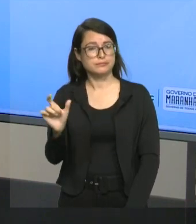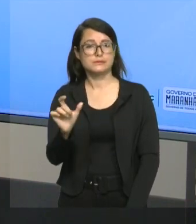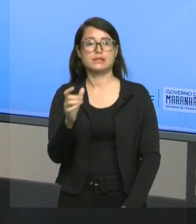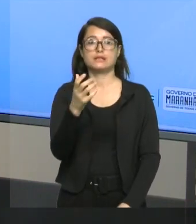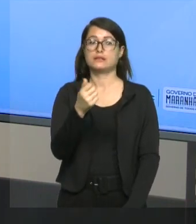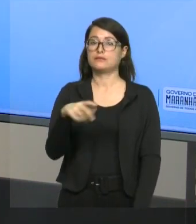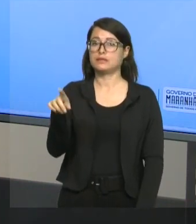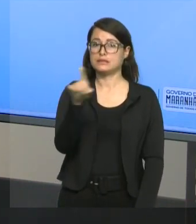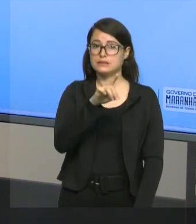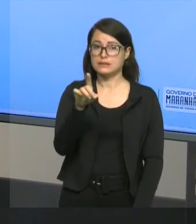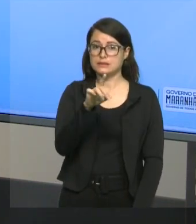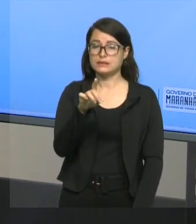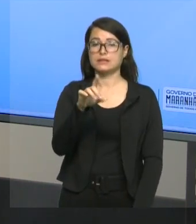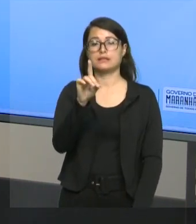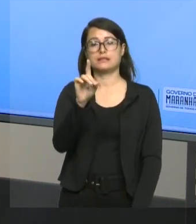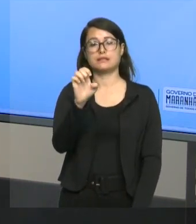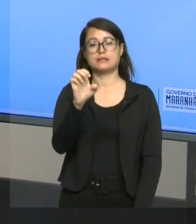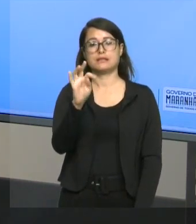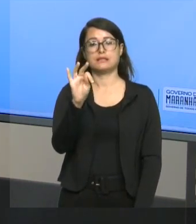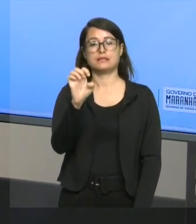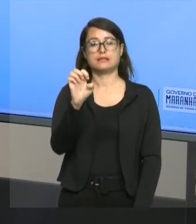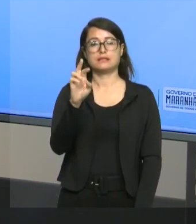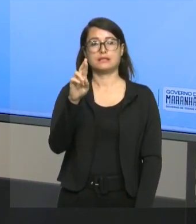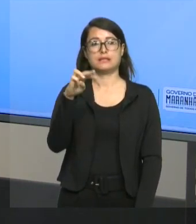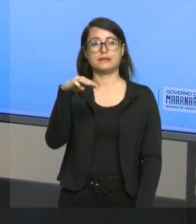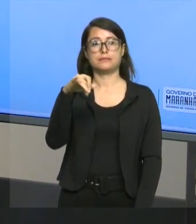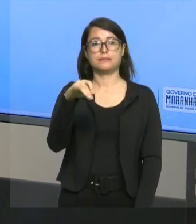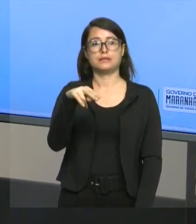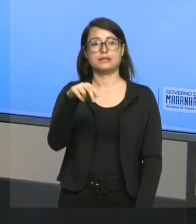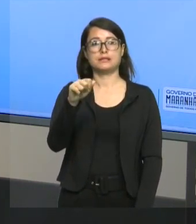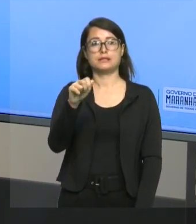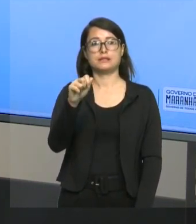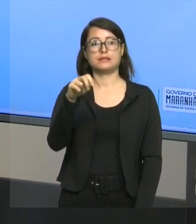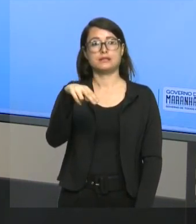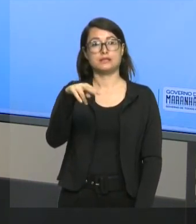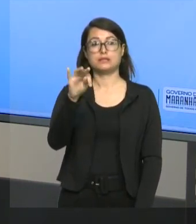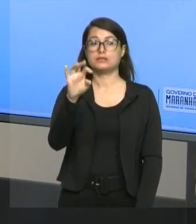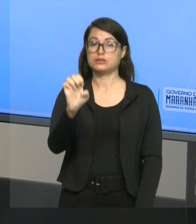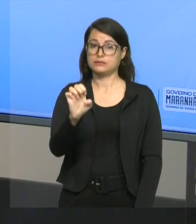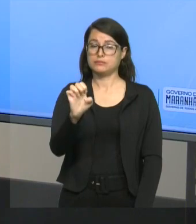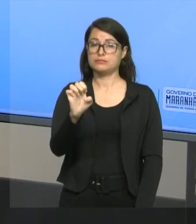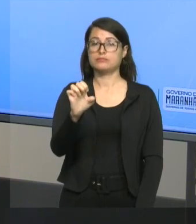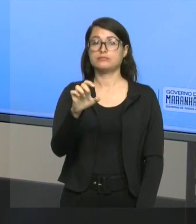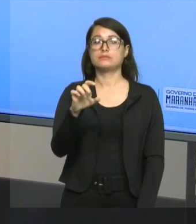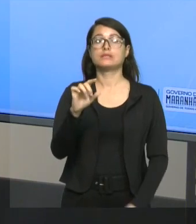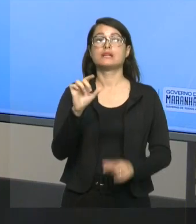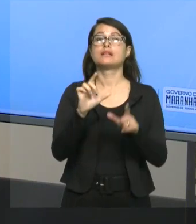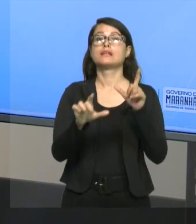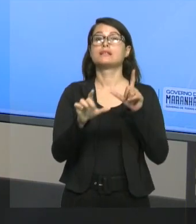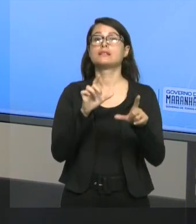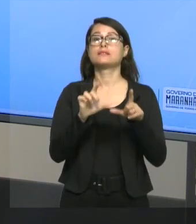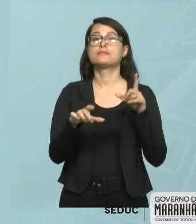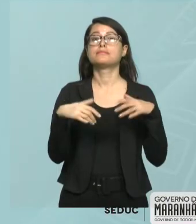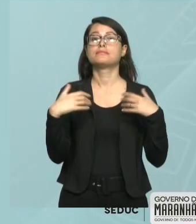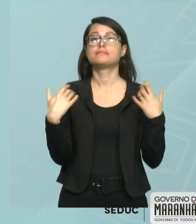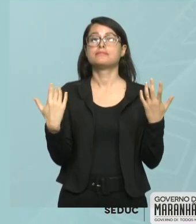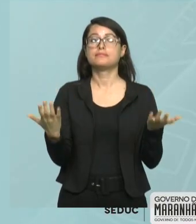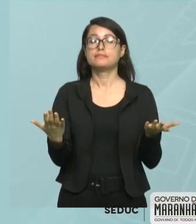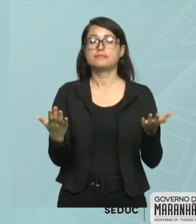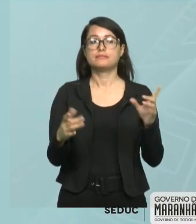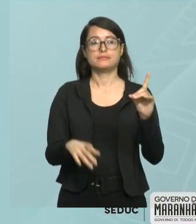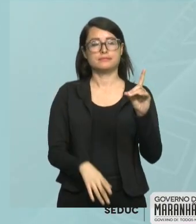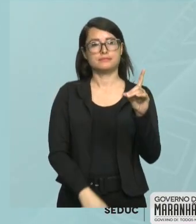aceitar determinante, as que não vão aceitar determinantes, estão na letra